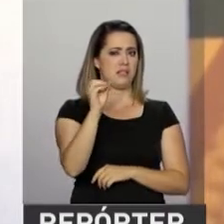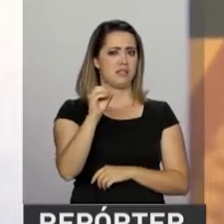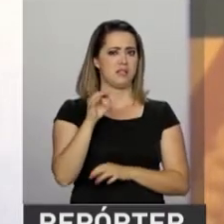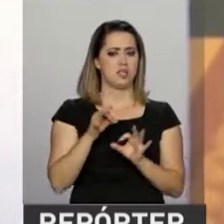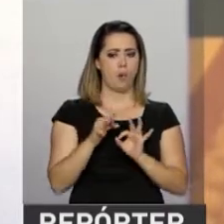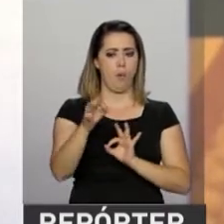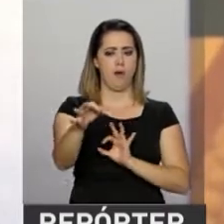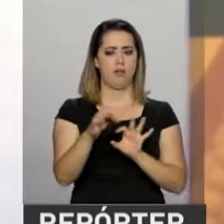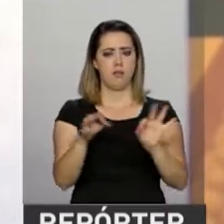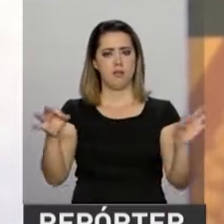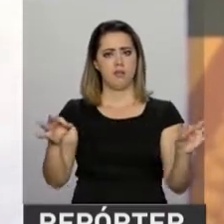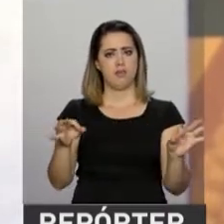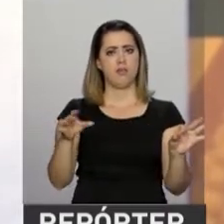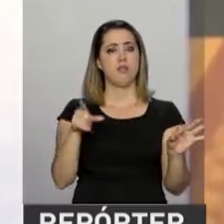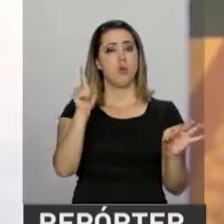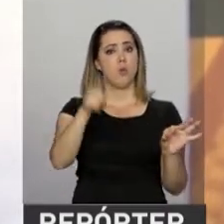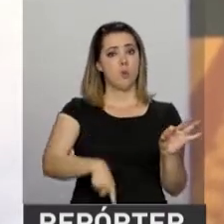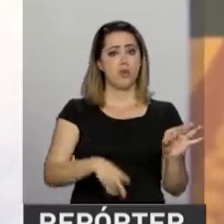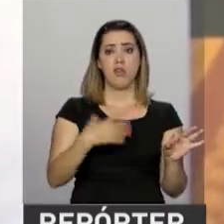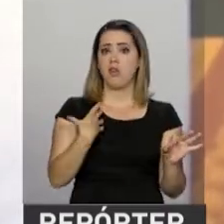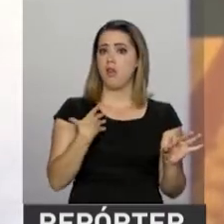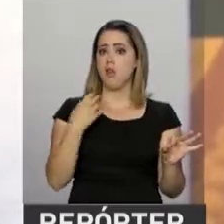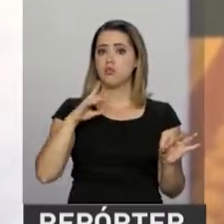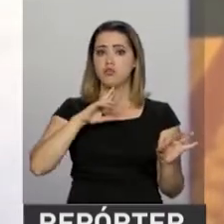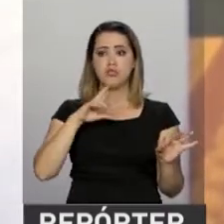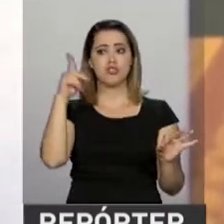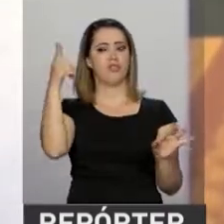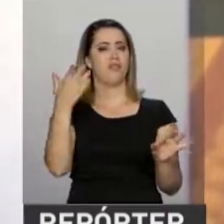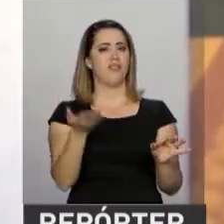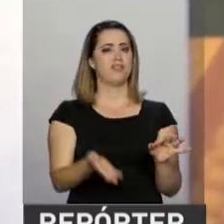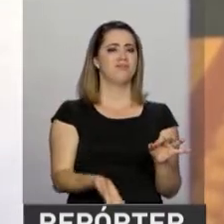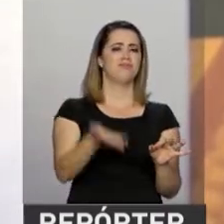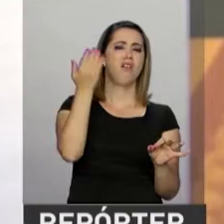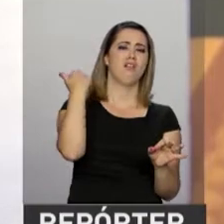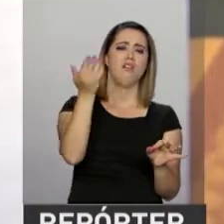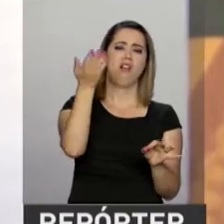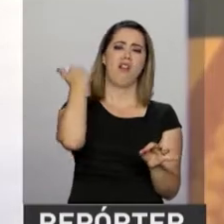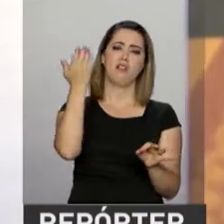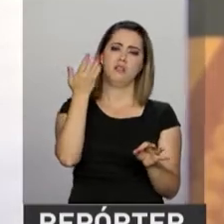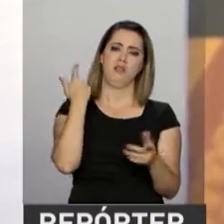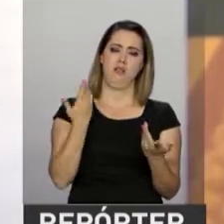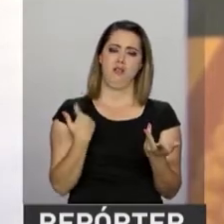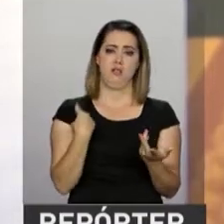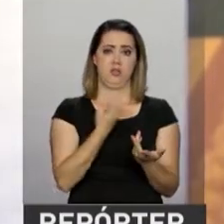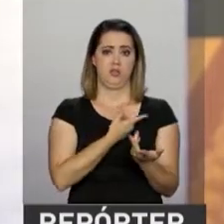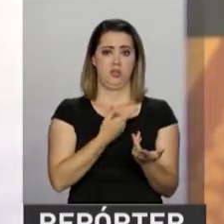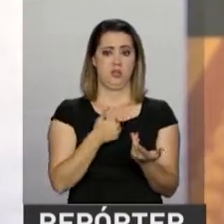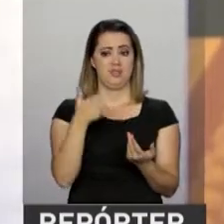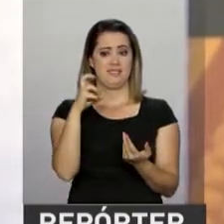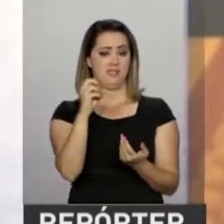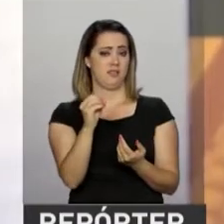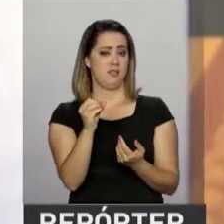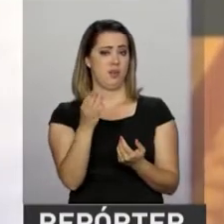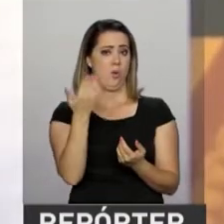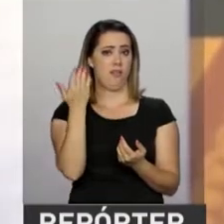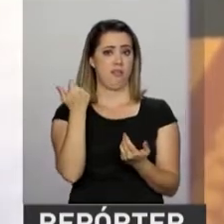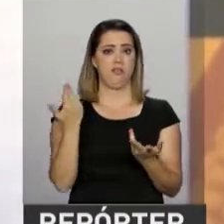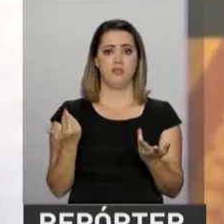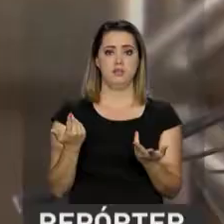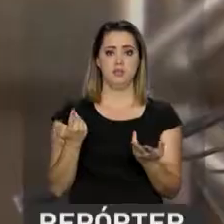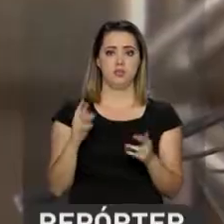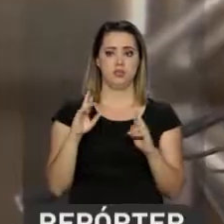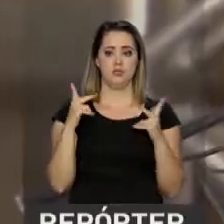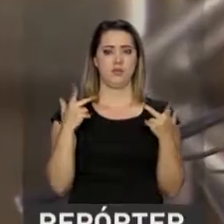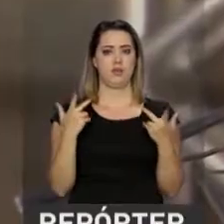hectare o que é uma coisa muito diferente de quando nós começamos que colher 150 160 roupas por exemplo